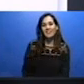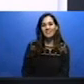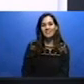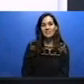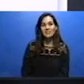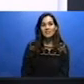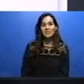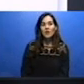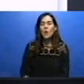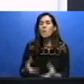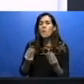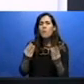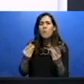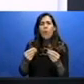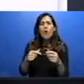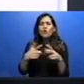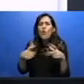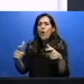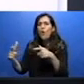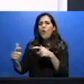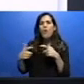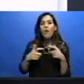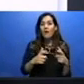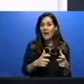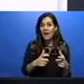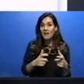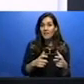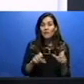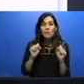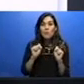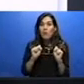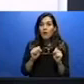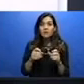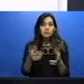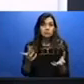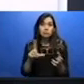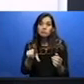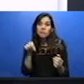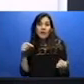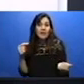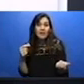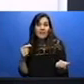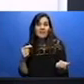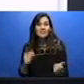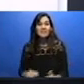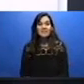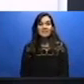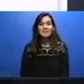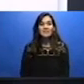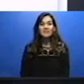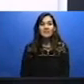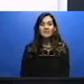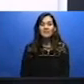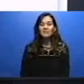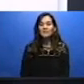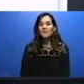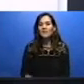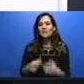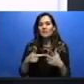510 destinos por estilo de viagem. Então, você pode fazer qualquer aventura, destino dos sonhos,